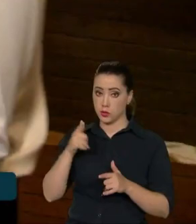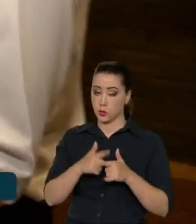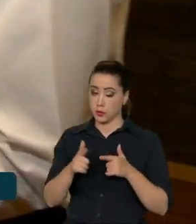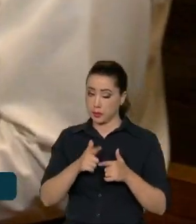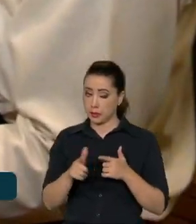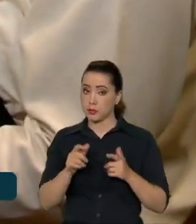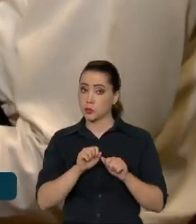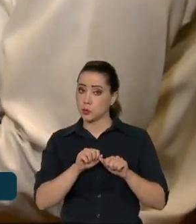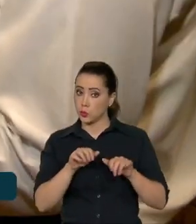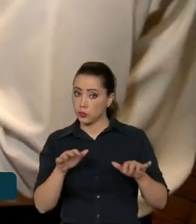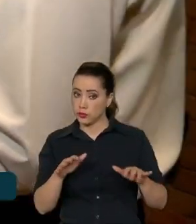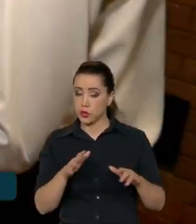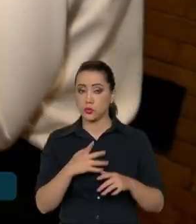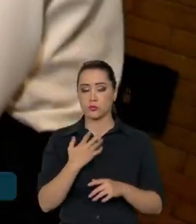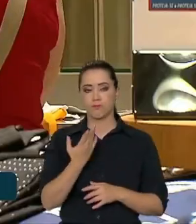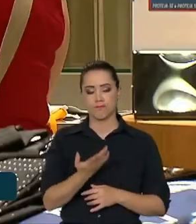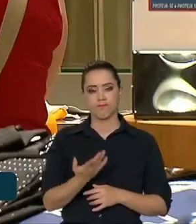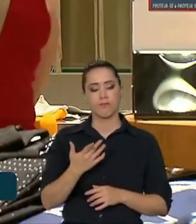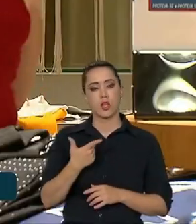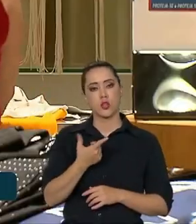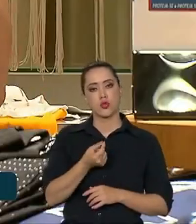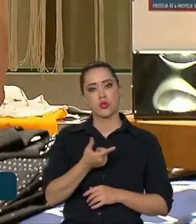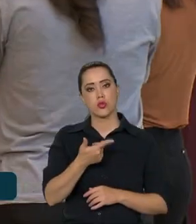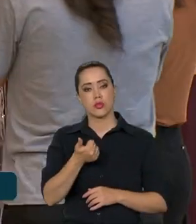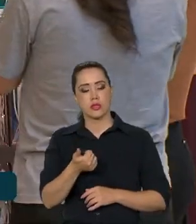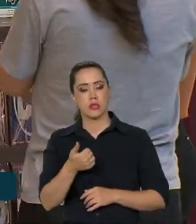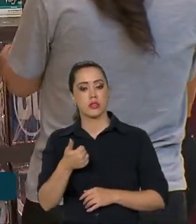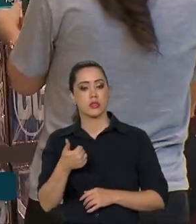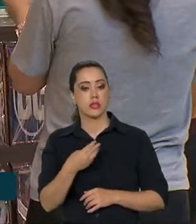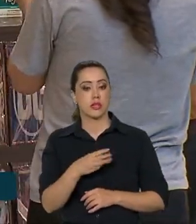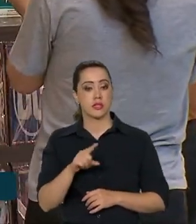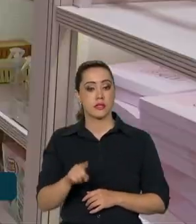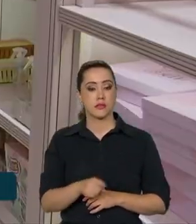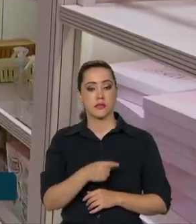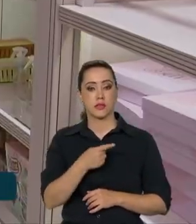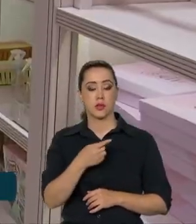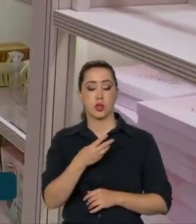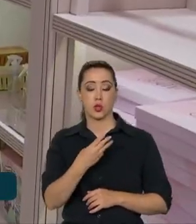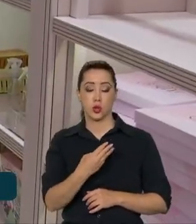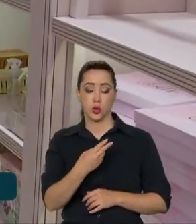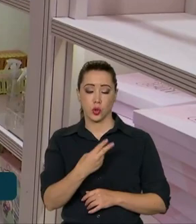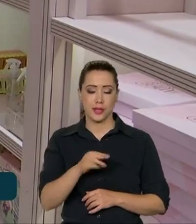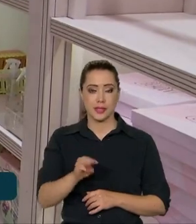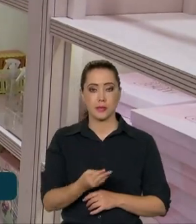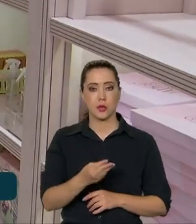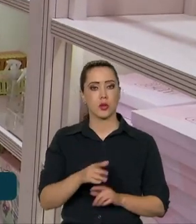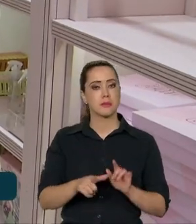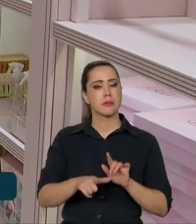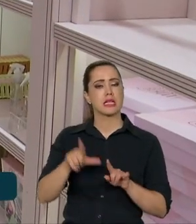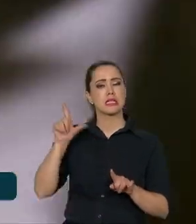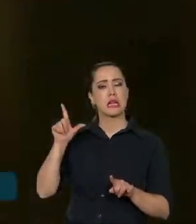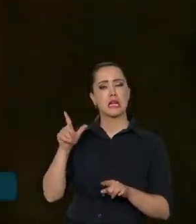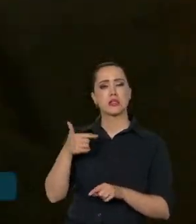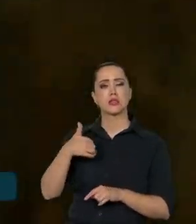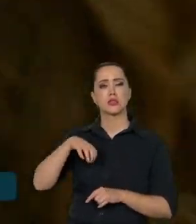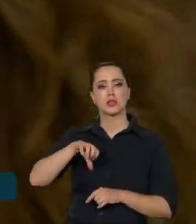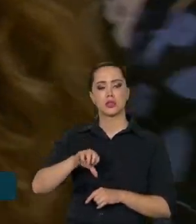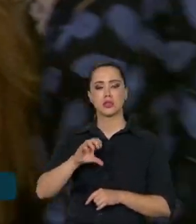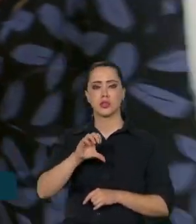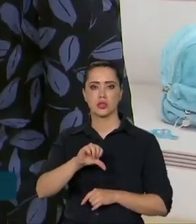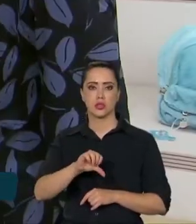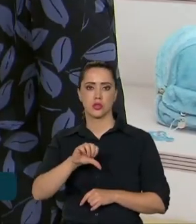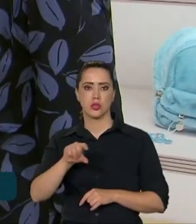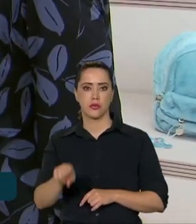Em 2021, havia 13,2 milhões de MEIs, quando, em 2019, eram